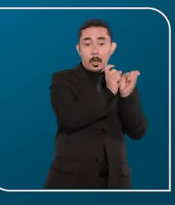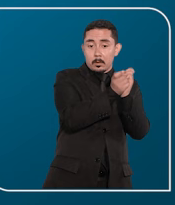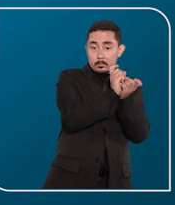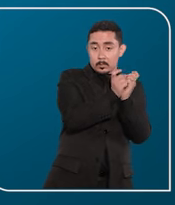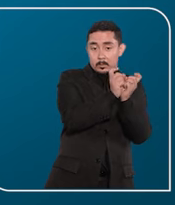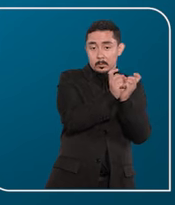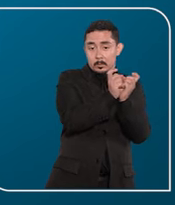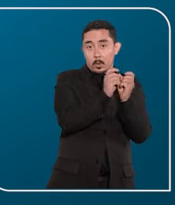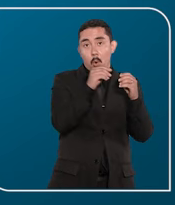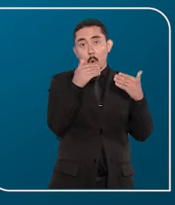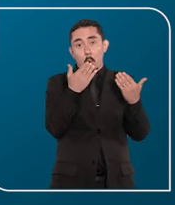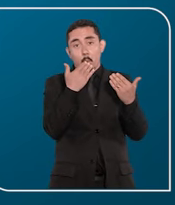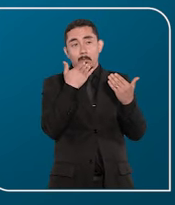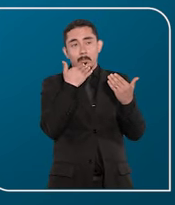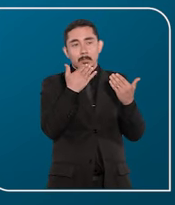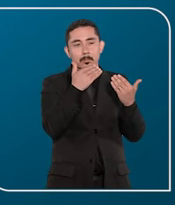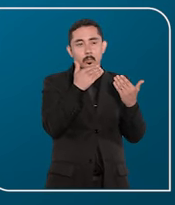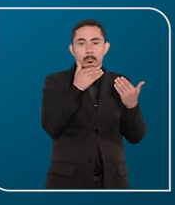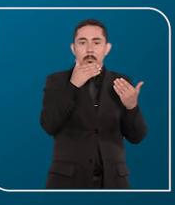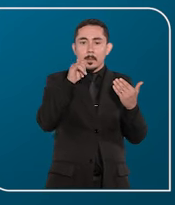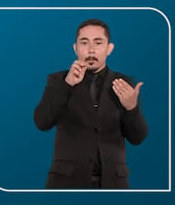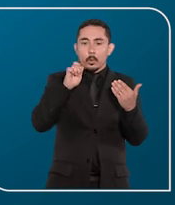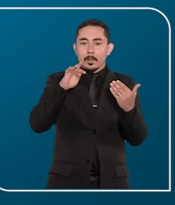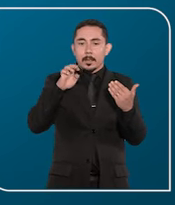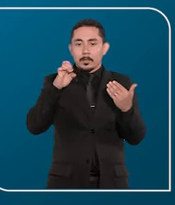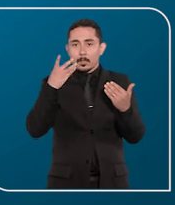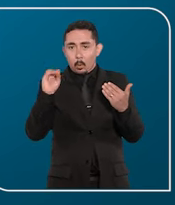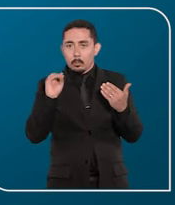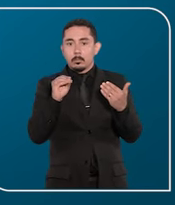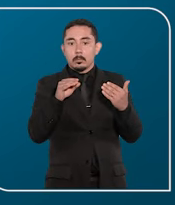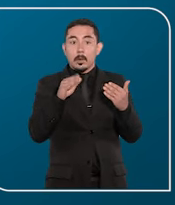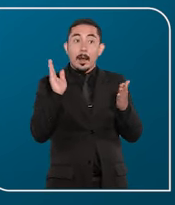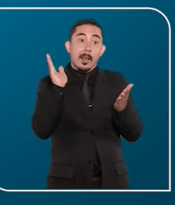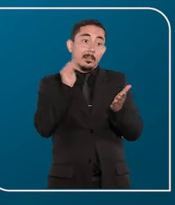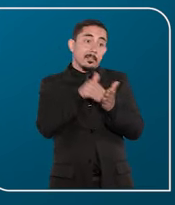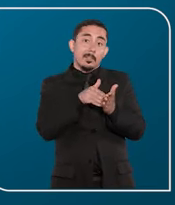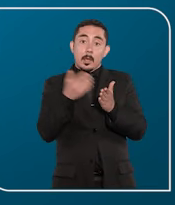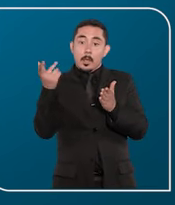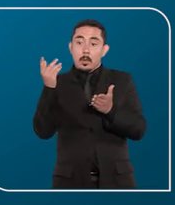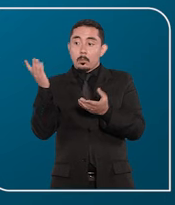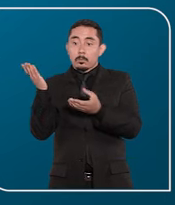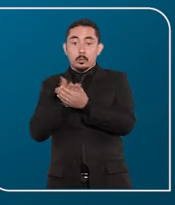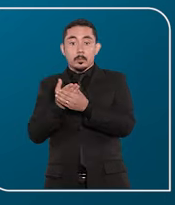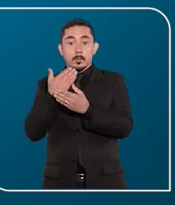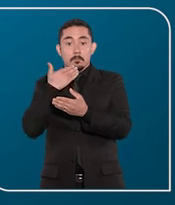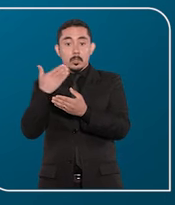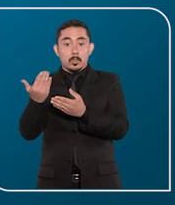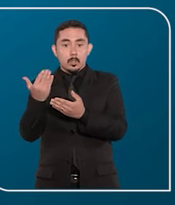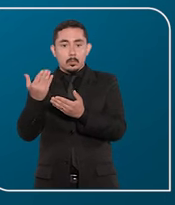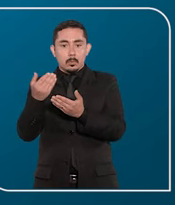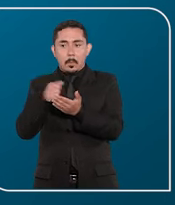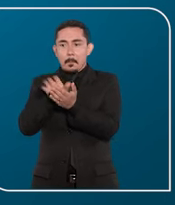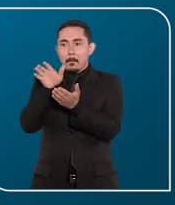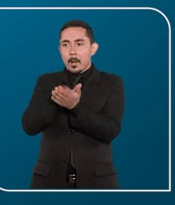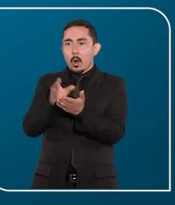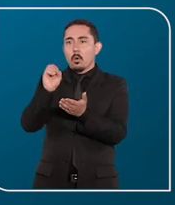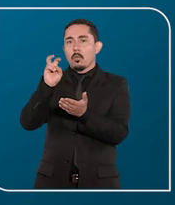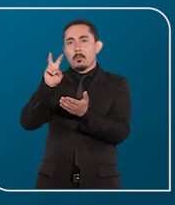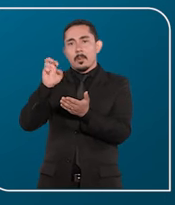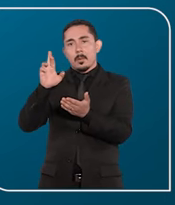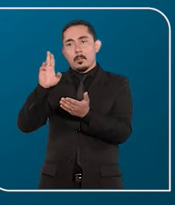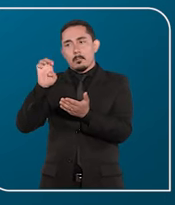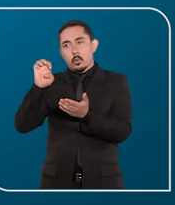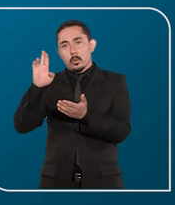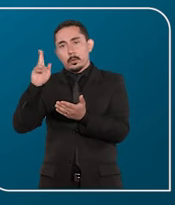uma impugnação de um lançamento tributário, até uma ação buscando aí uma indenização por overbooking, por exemplo, por companhia